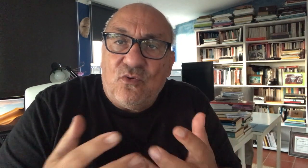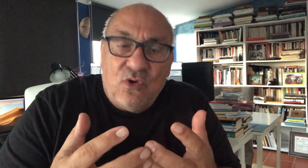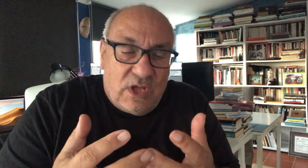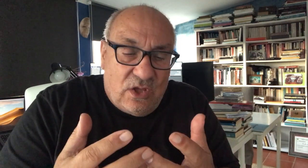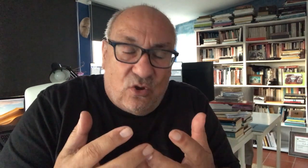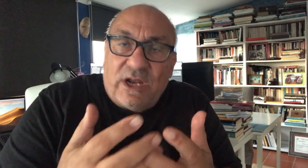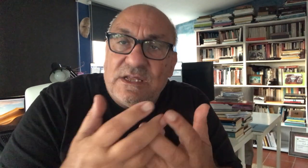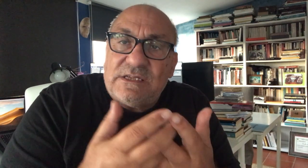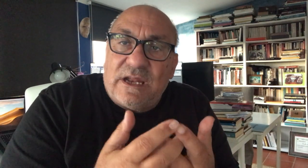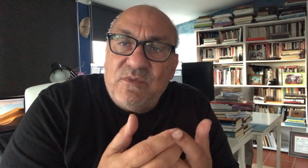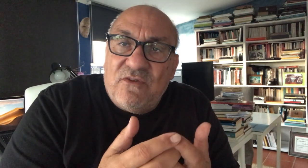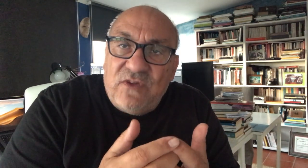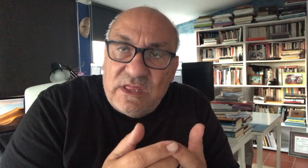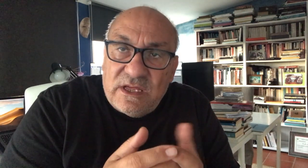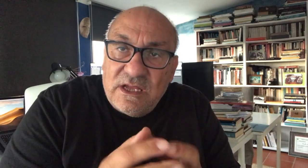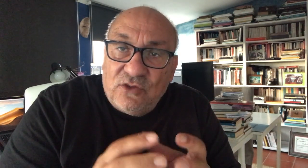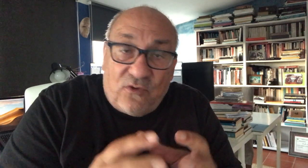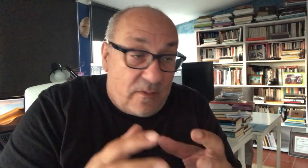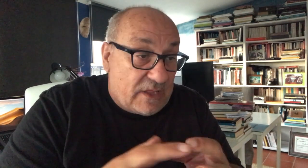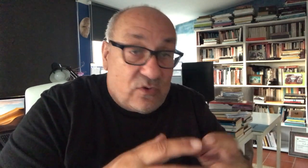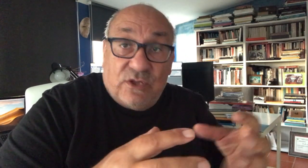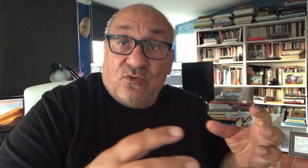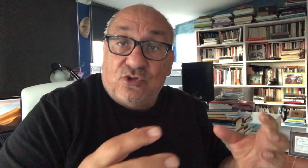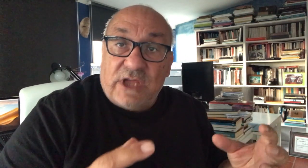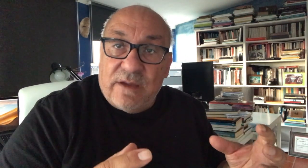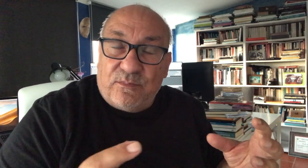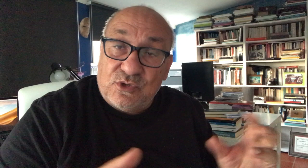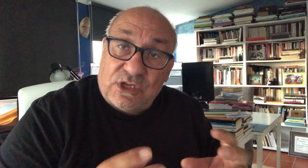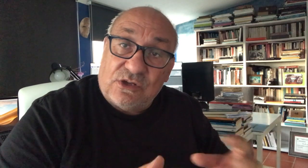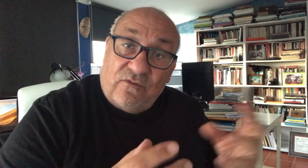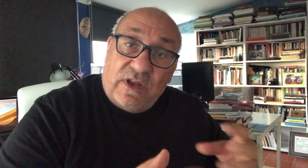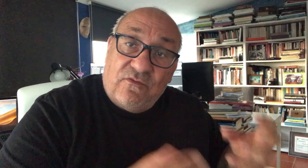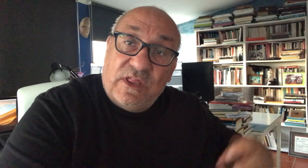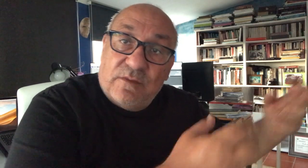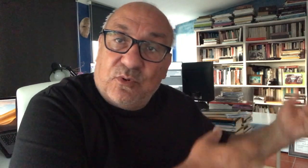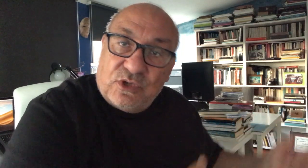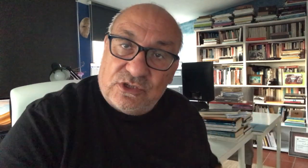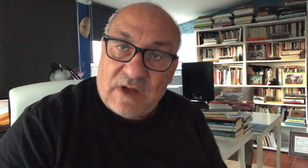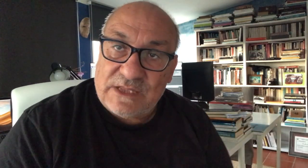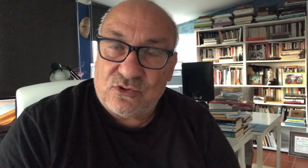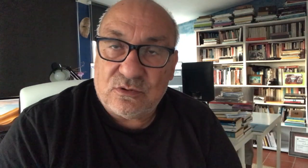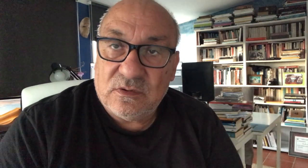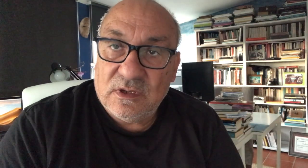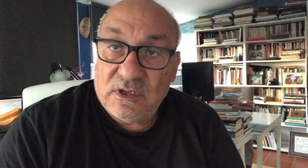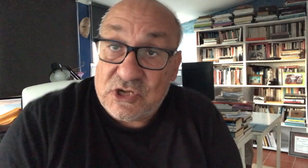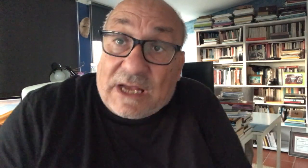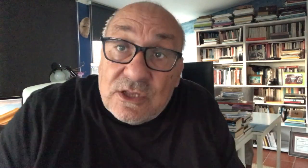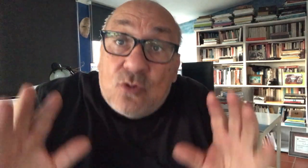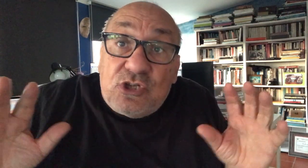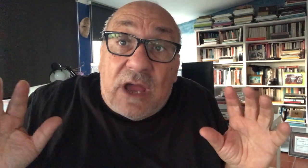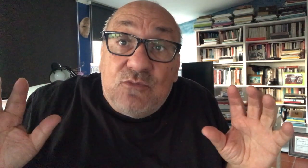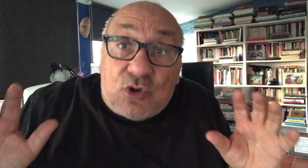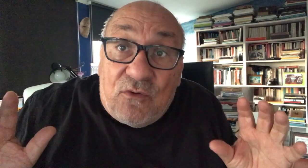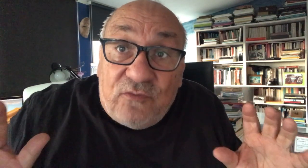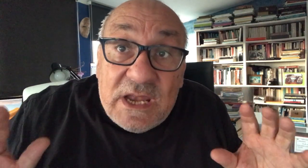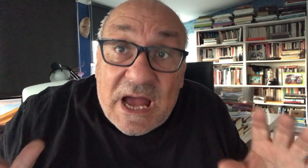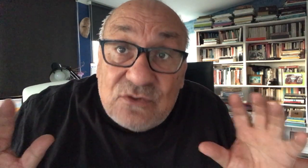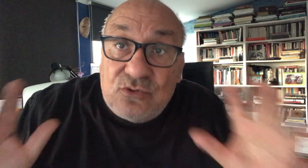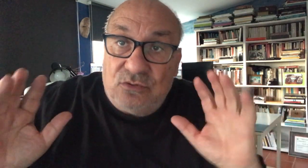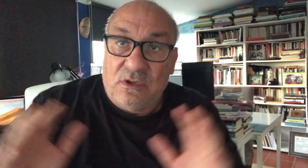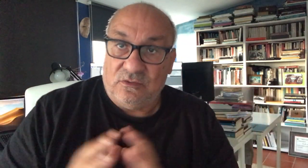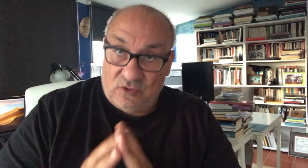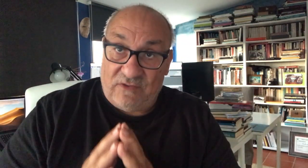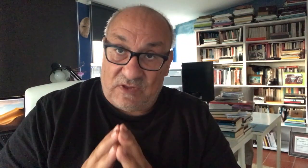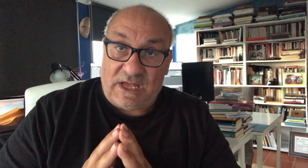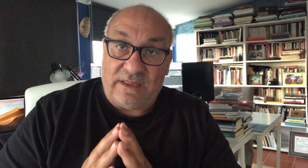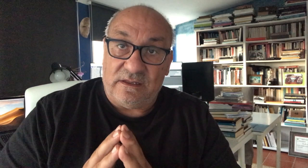eu vou organizar a minha vida de forma a, durante uns tempos, resolver a vida por outros lados, já que não estamos